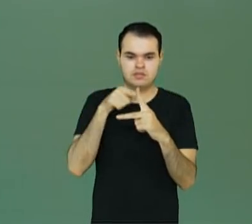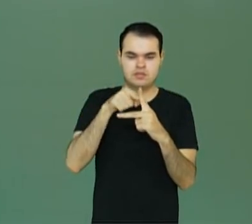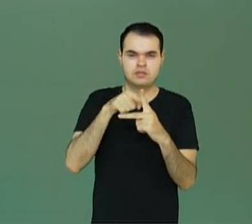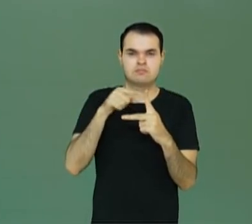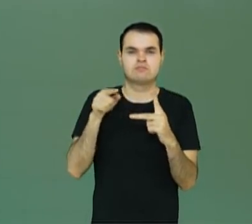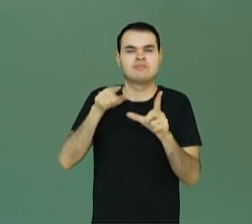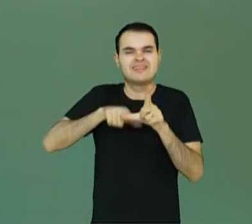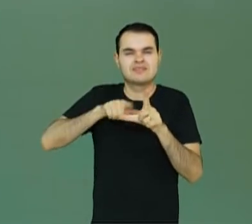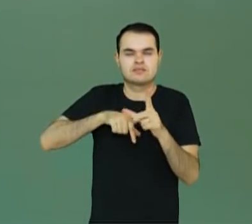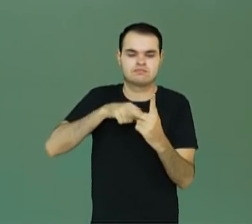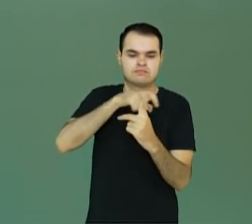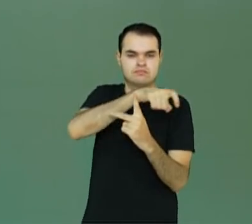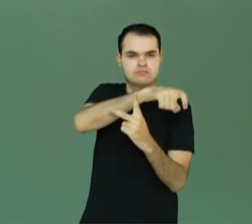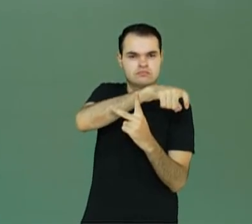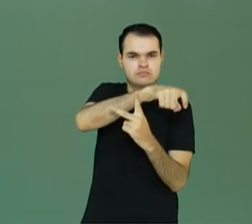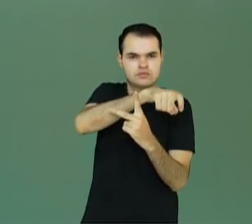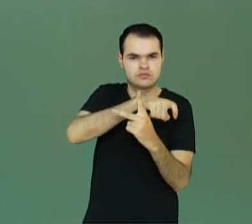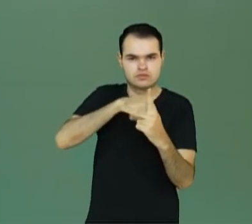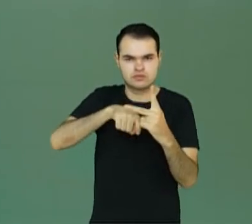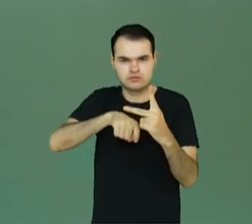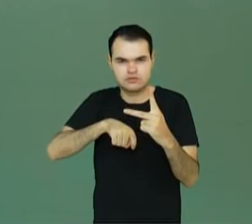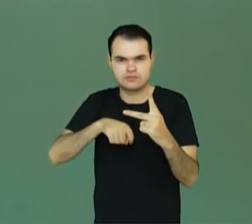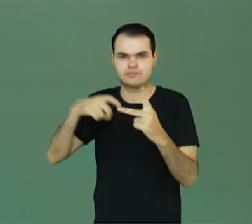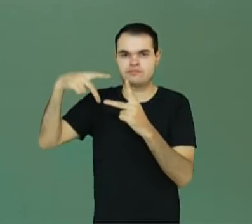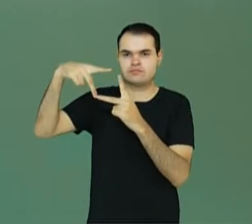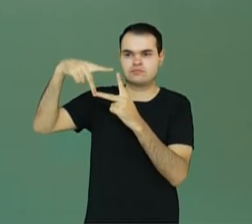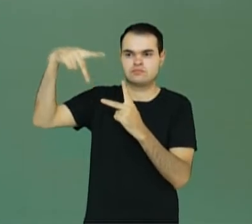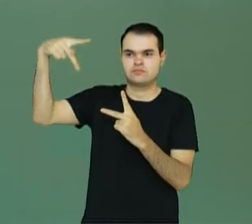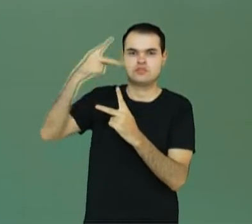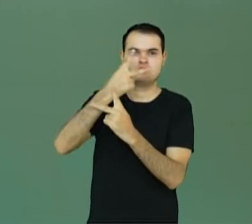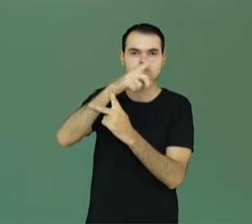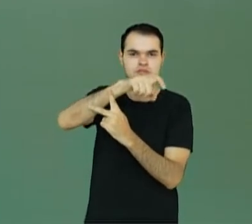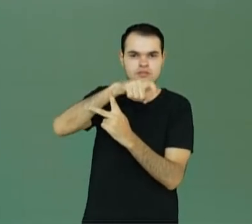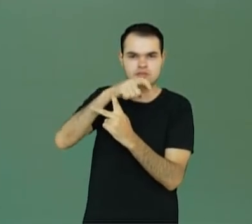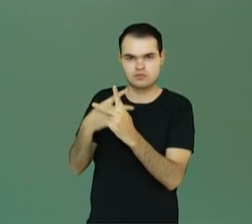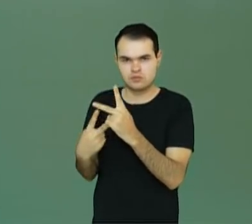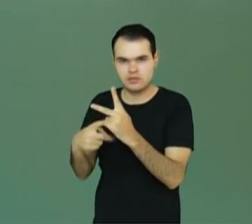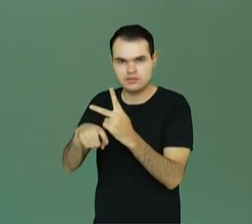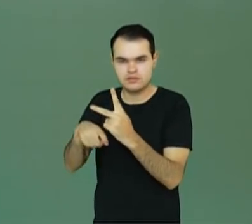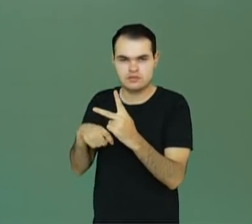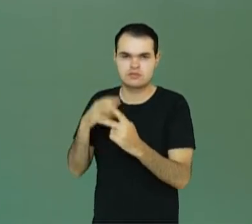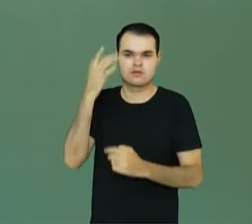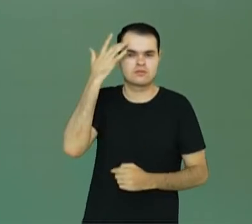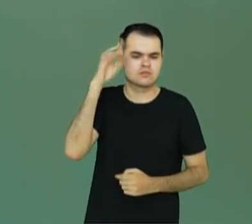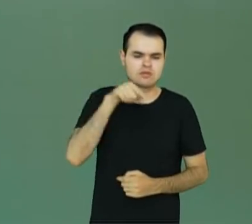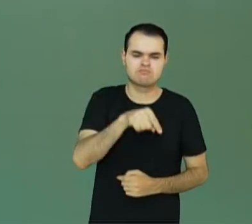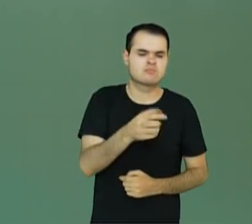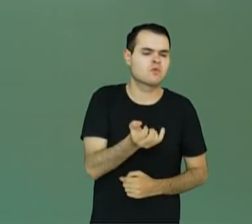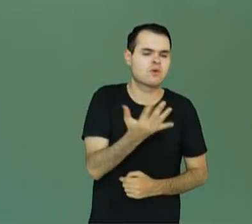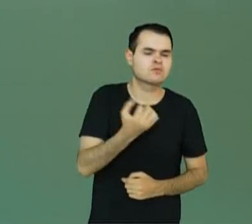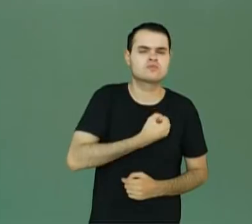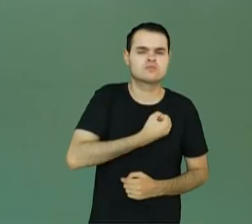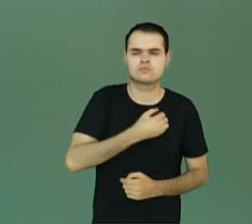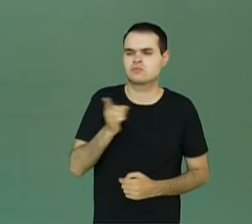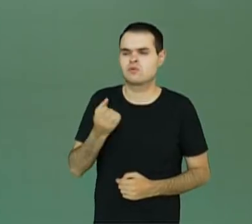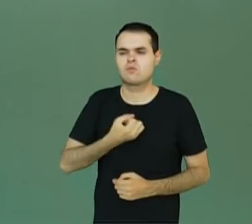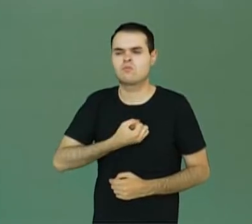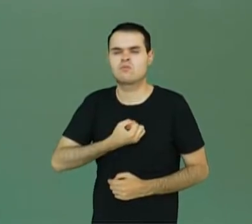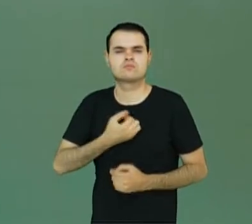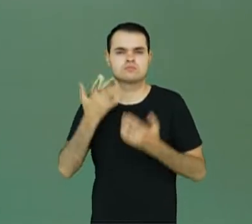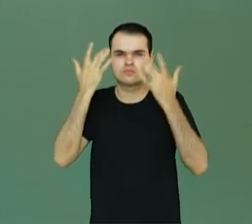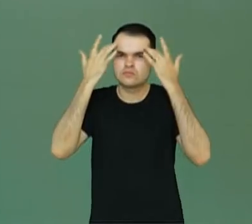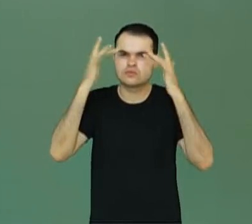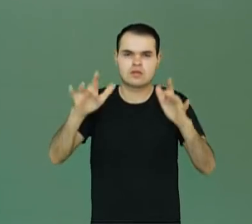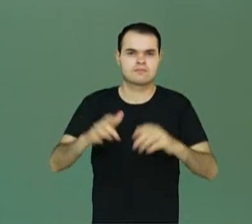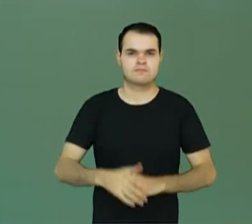algébricas para os lados de cada quadrado, certo? Então, veja, eu não sei quanto mede o quadrado menor e não sei quanto mede o quadrado maior, mas eu sei